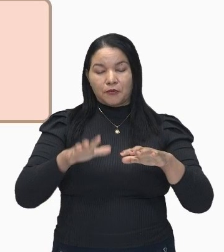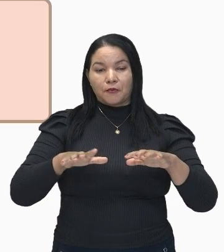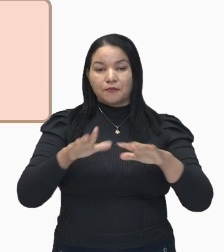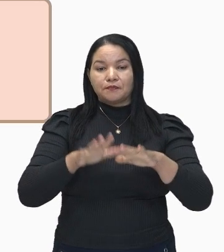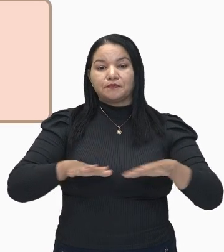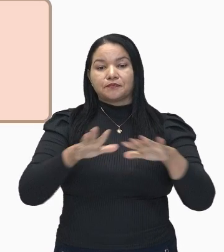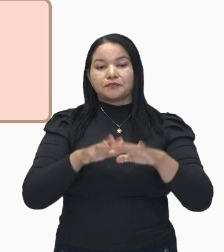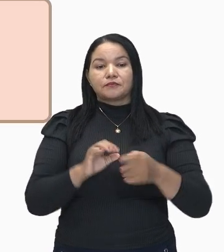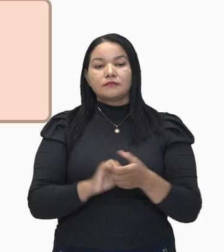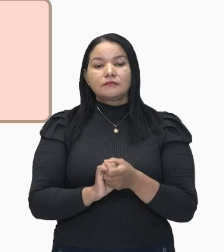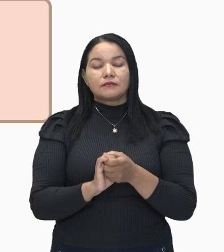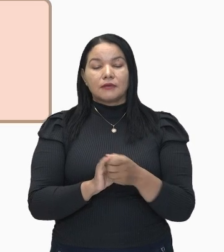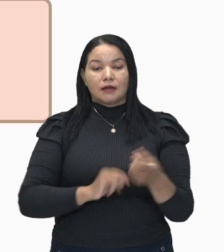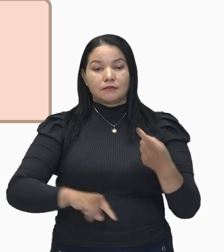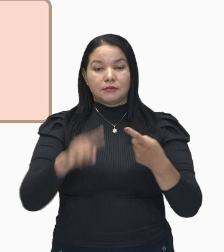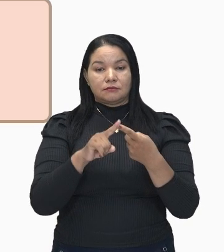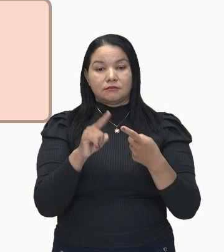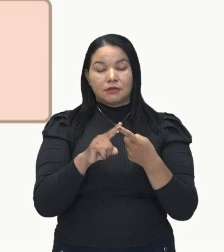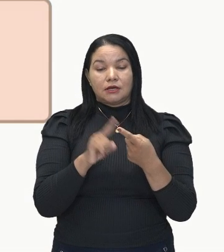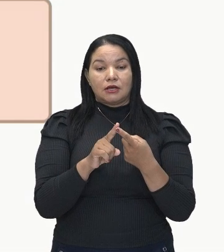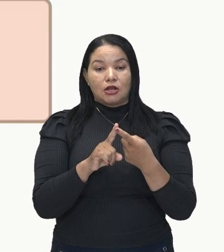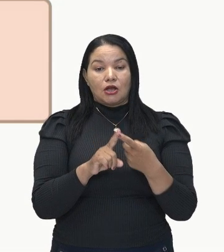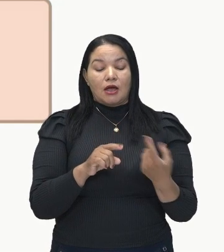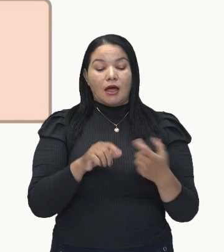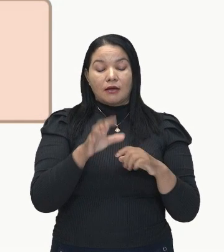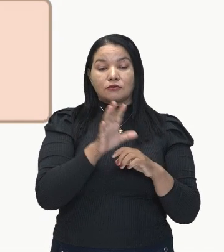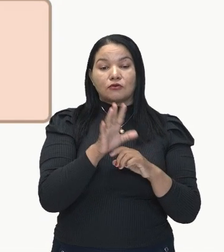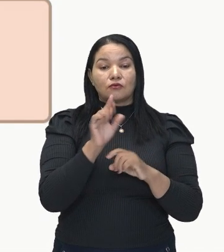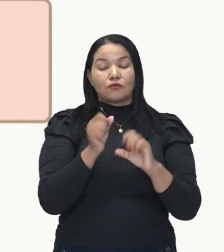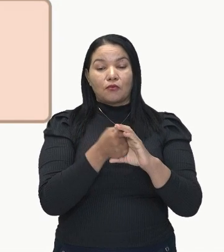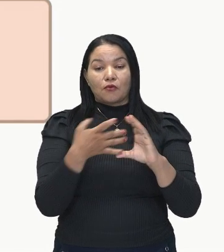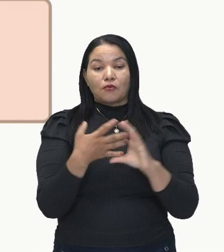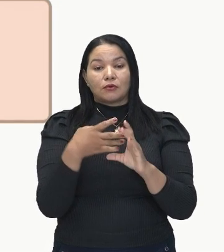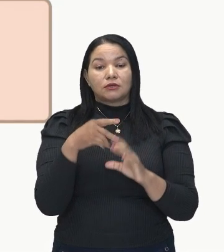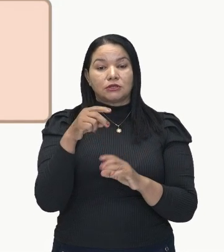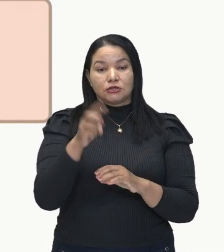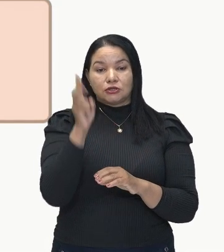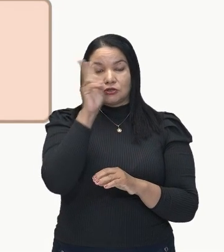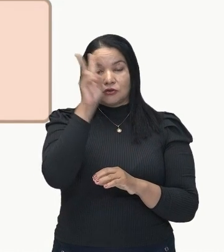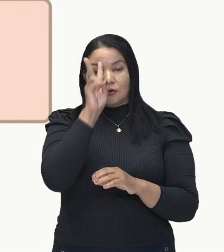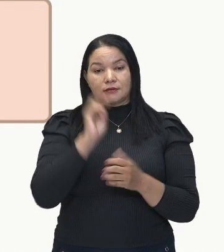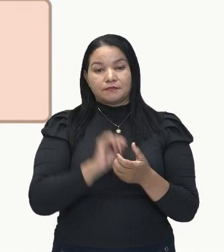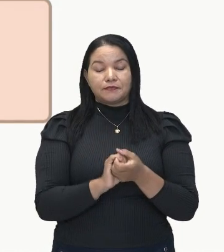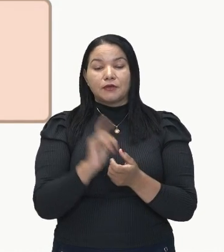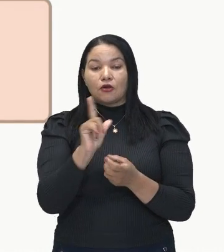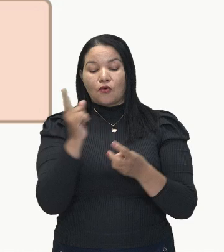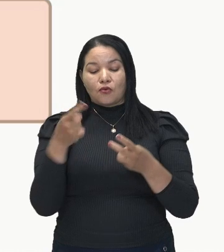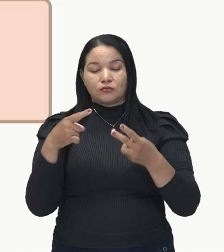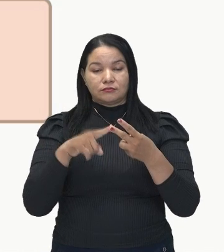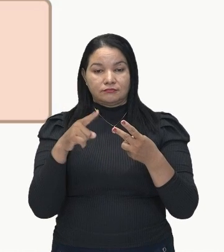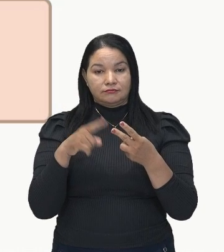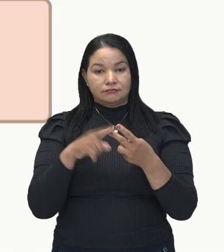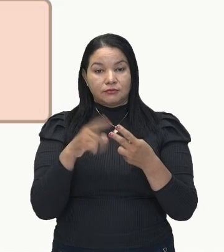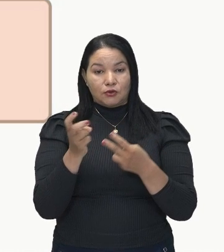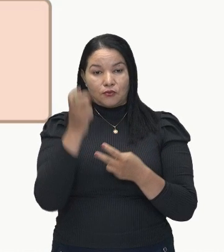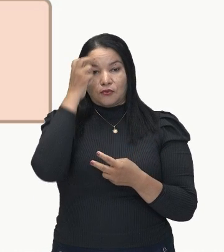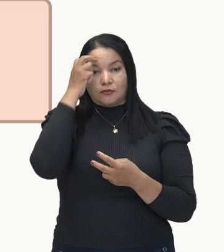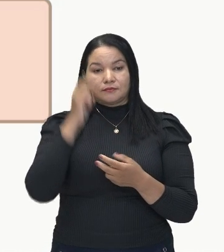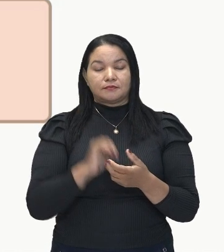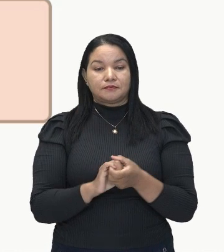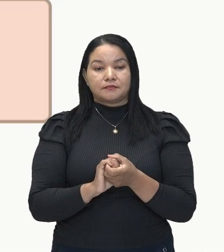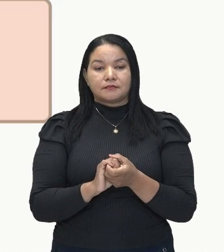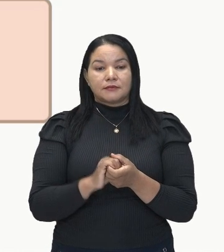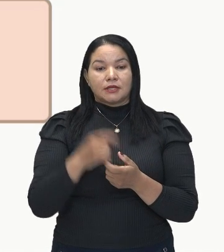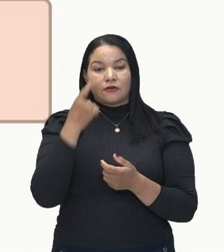através dos aspectos históricos, né? E outra cultural, tá? Uma vai ser conhecido